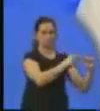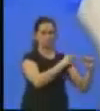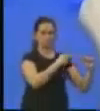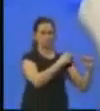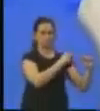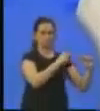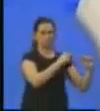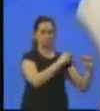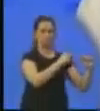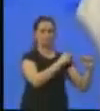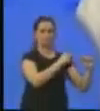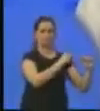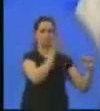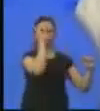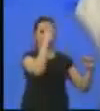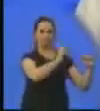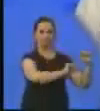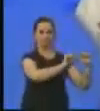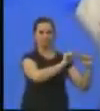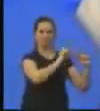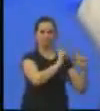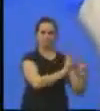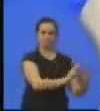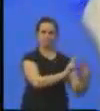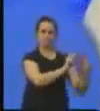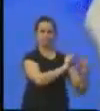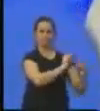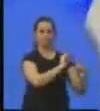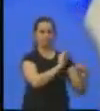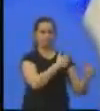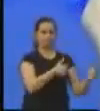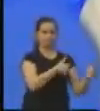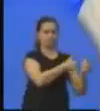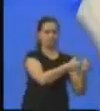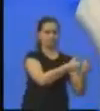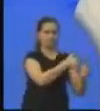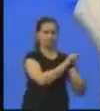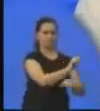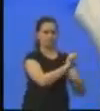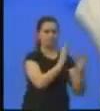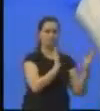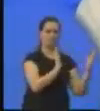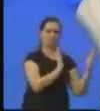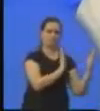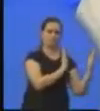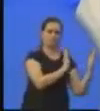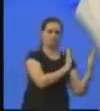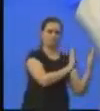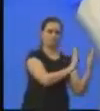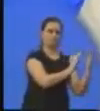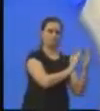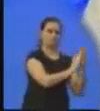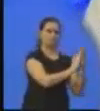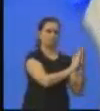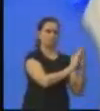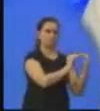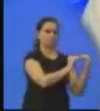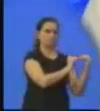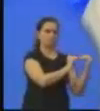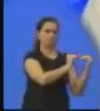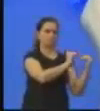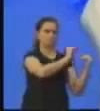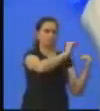com negativo. O que vai acontecer? A mesma coisa. Quando eu chego perto de A pela esquerda, a minha função está subindo e chegando perto